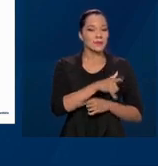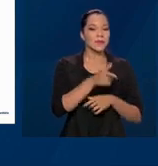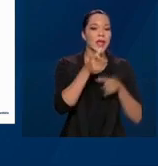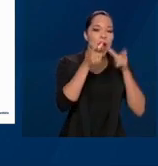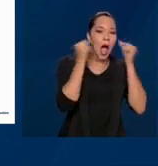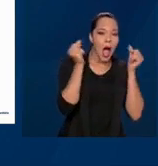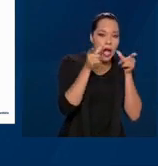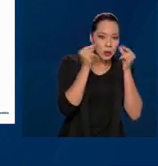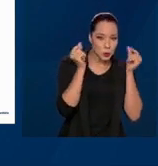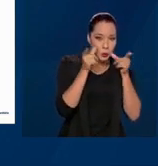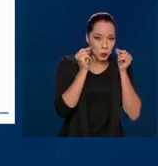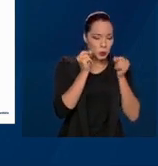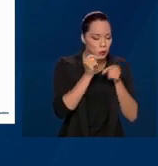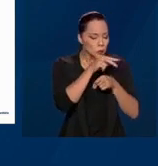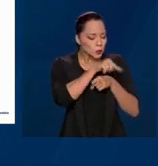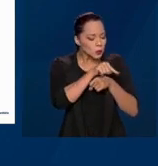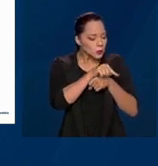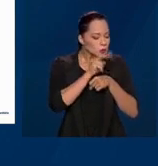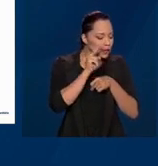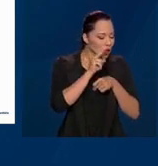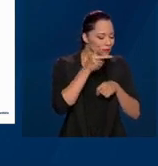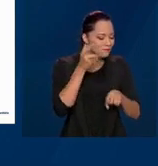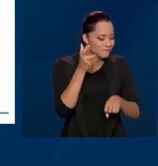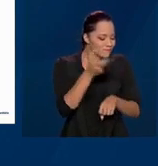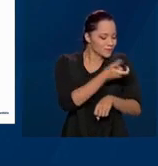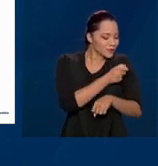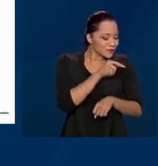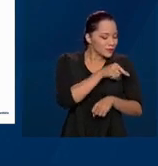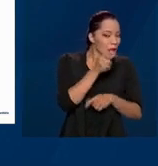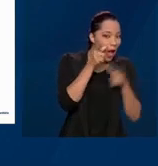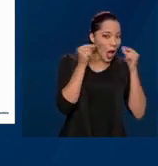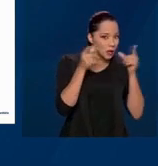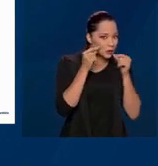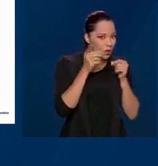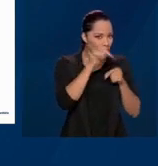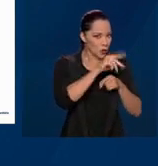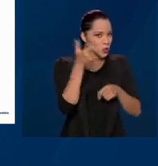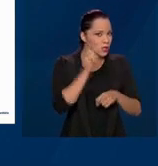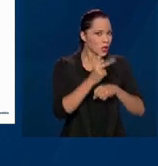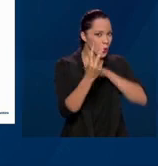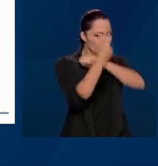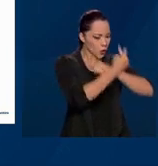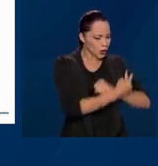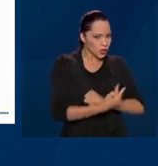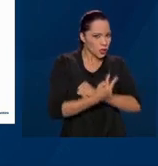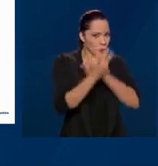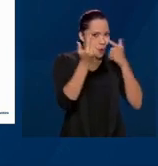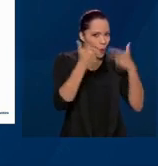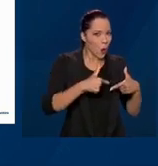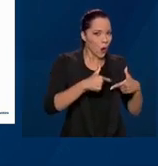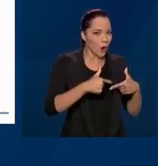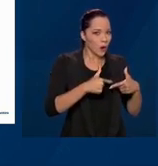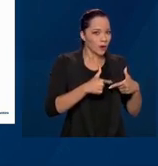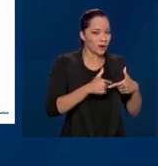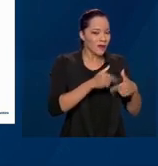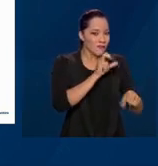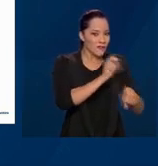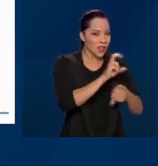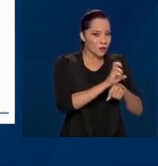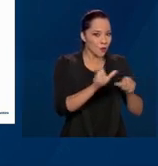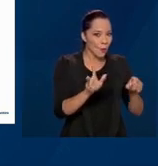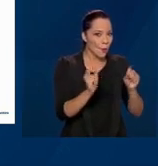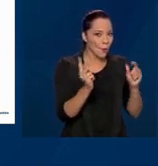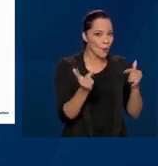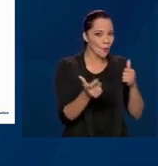camundongos foram gerados o que a gente chama de anticorpos neutralizantes. Anticorpos que vão ser capazes